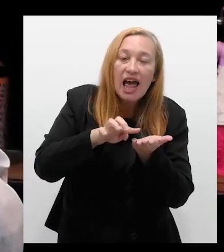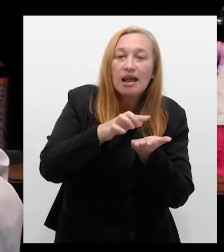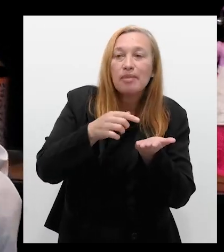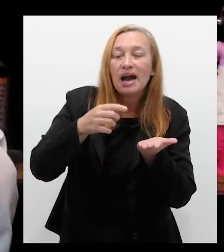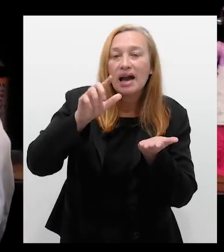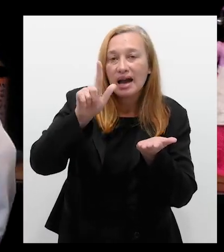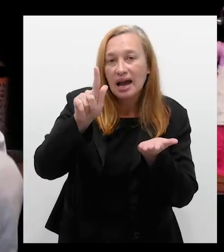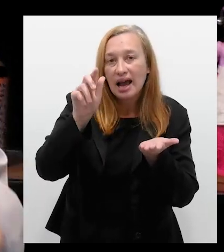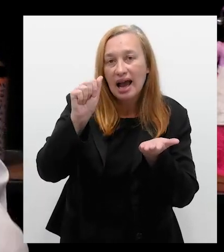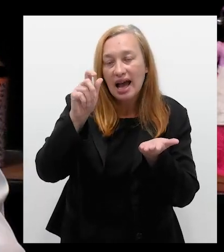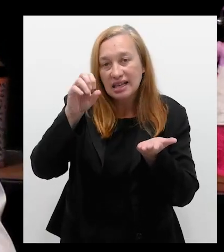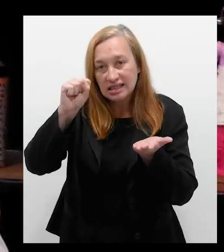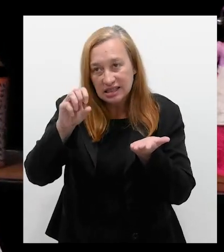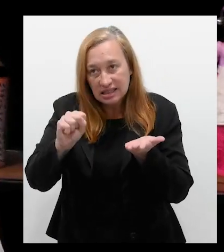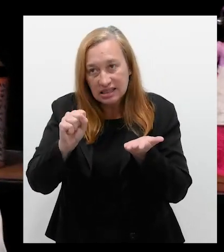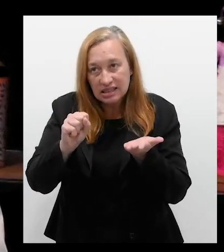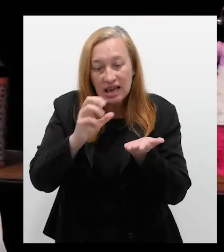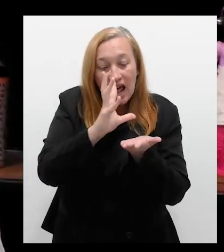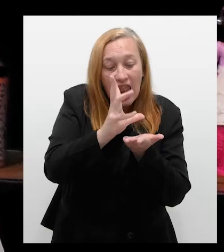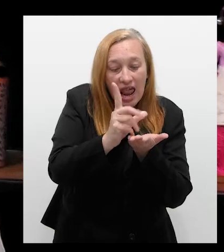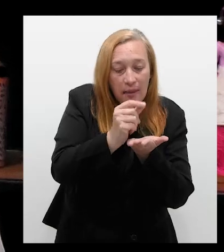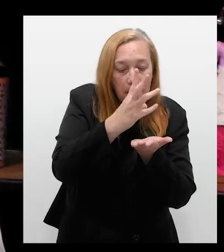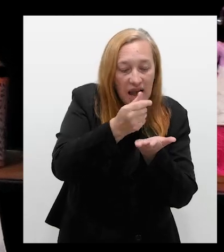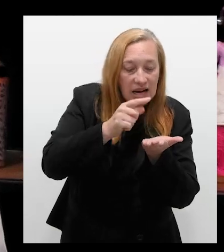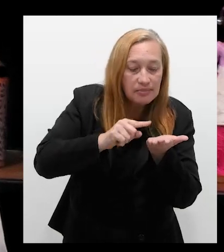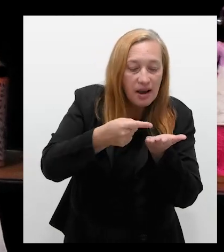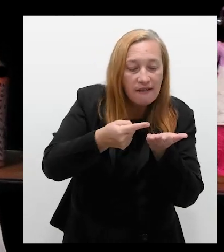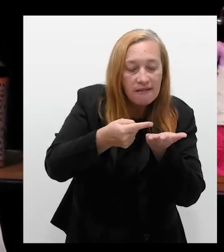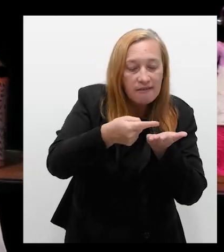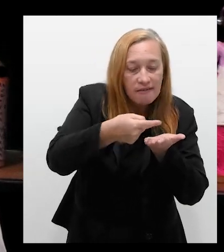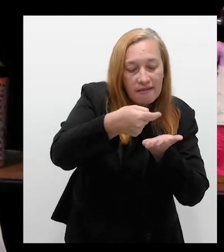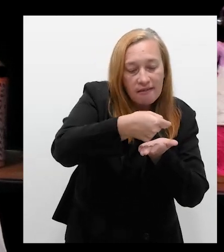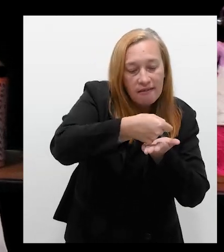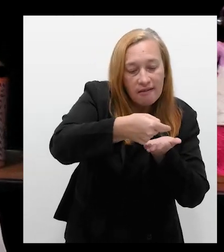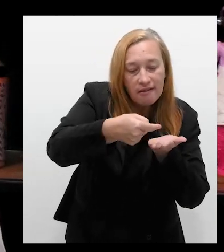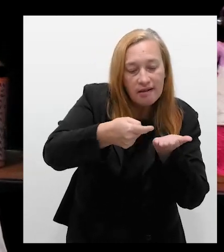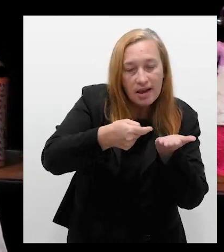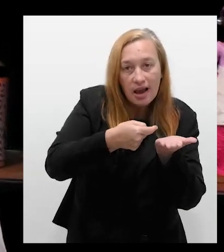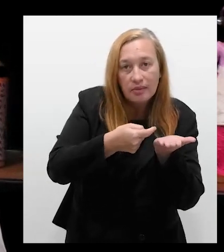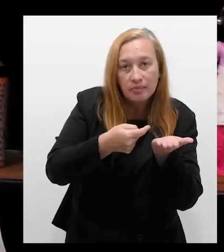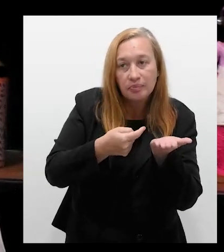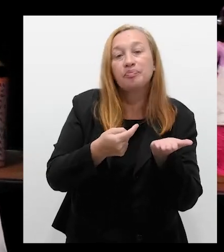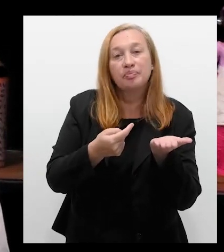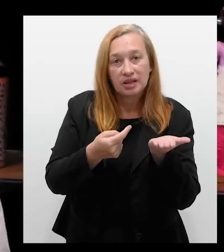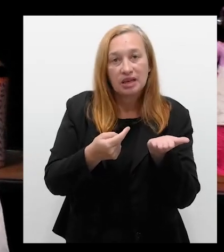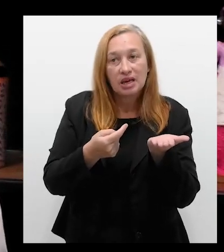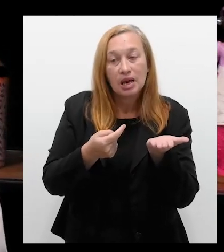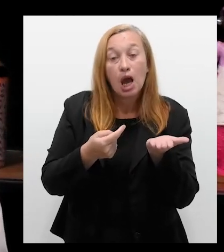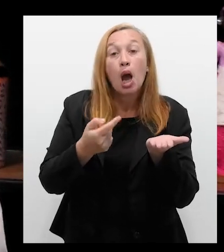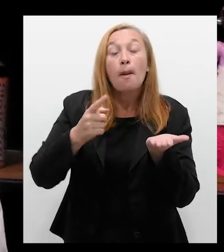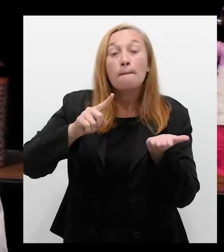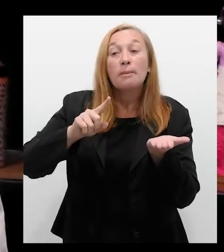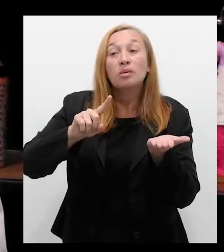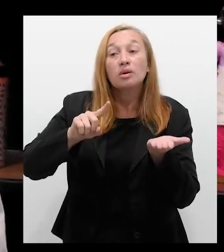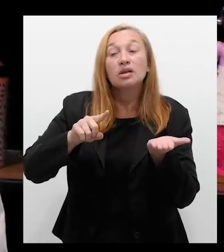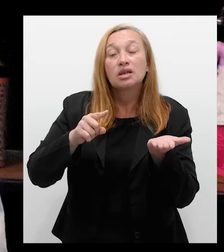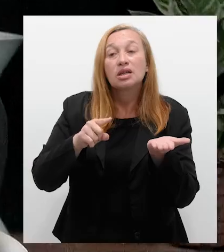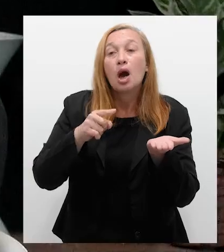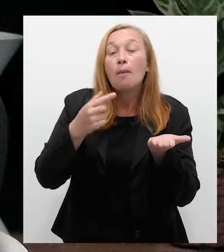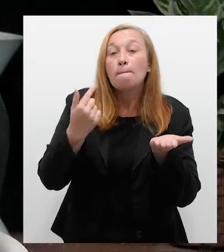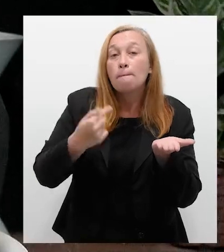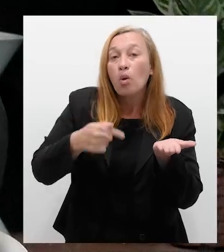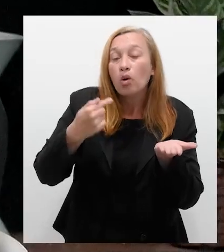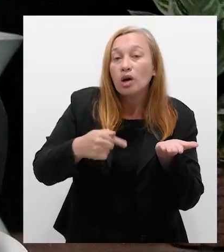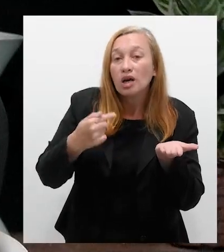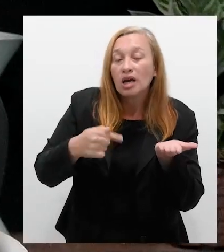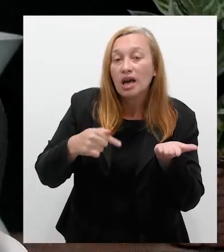dedo, com soro fisiológico, para poder evitar, principalmente na amamentação, né, que fique ali aquele resíduo de alimento,